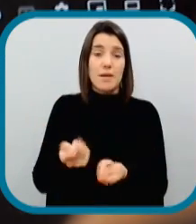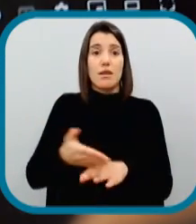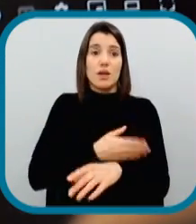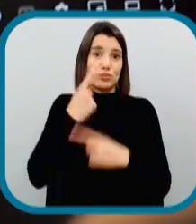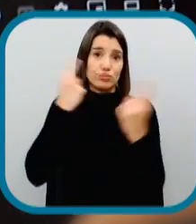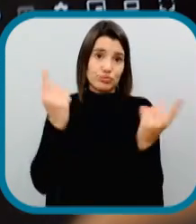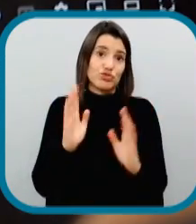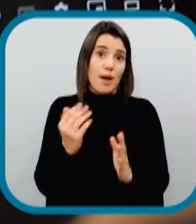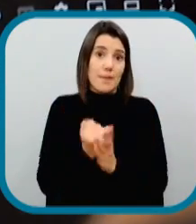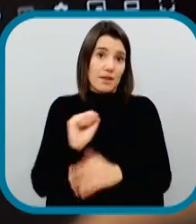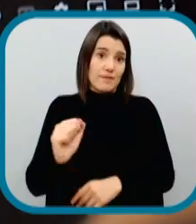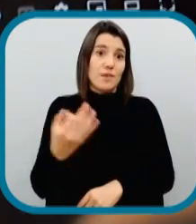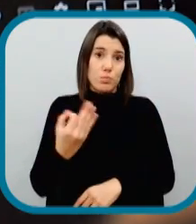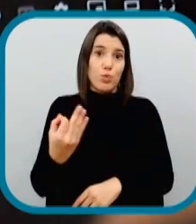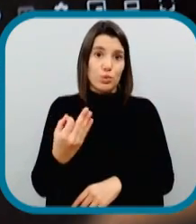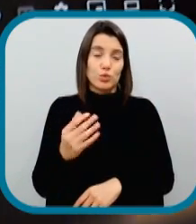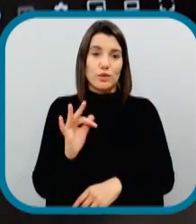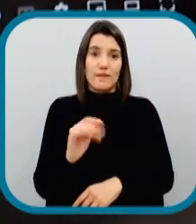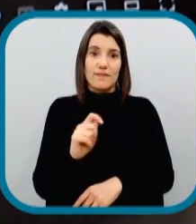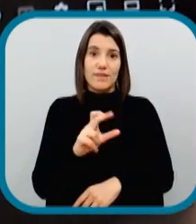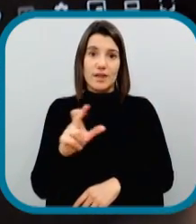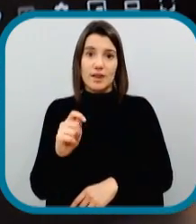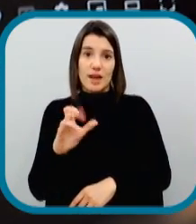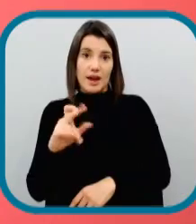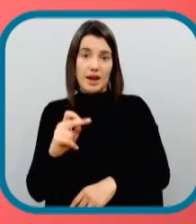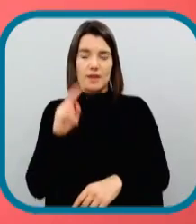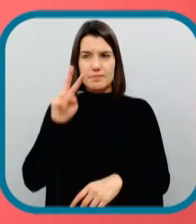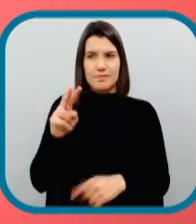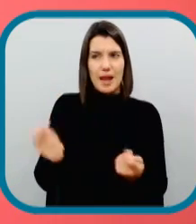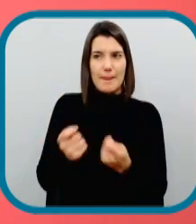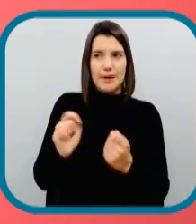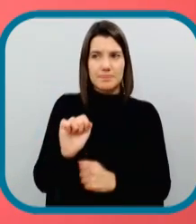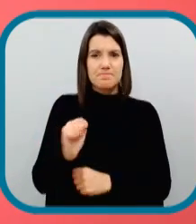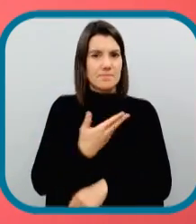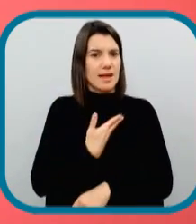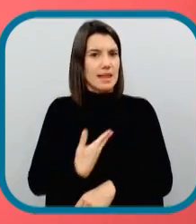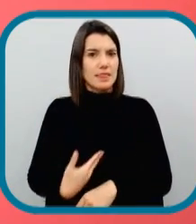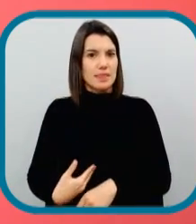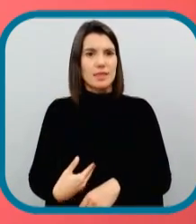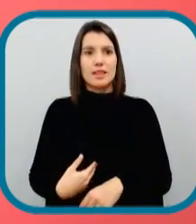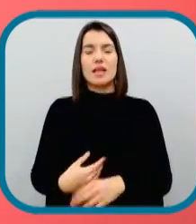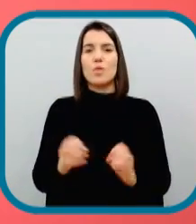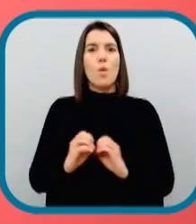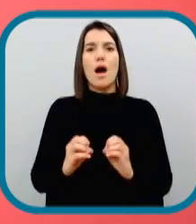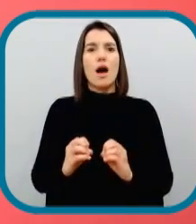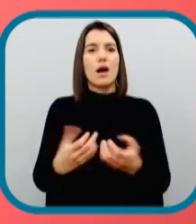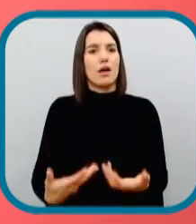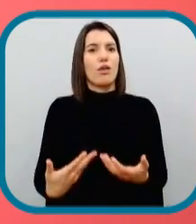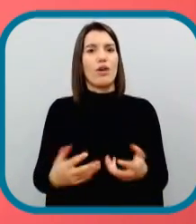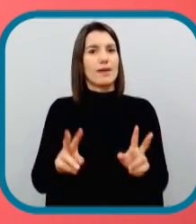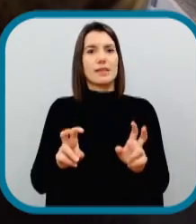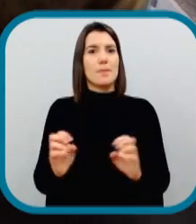tinham sido lançadas pelo Porto Ferreira, verificámos que as campanhas são antigas, não há nada atual que fale